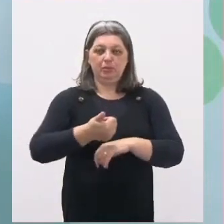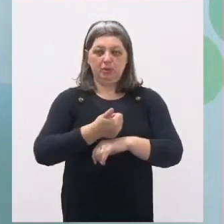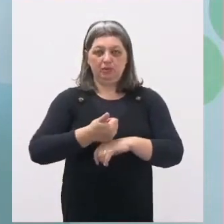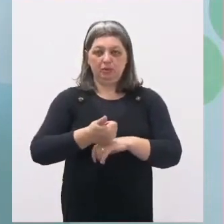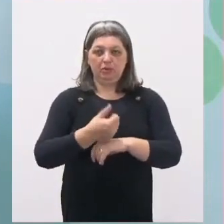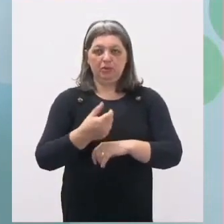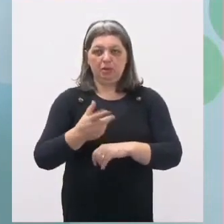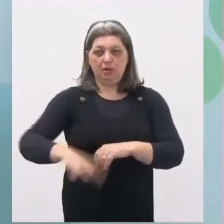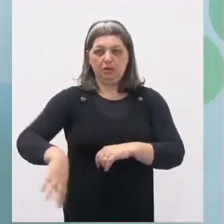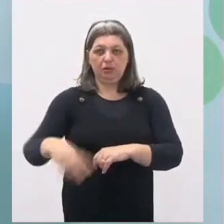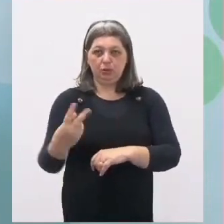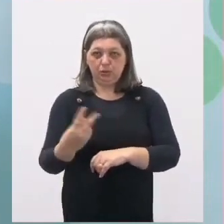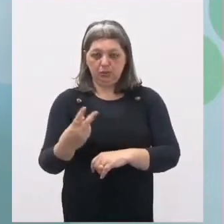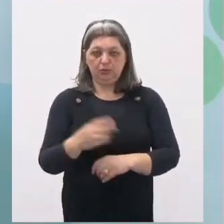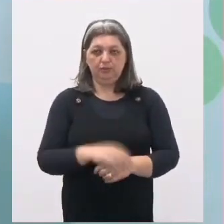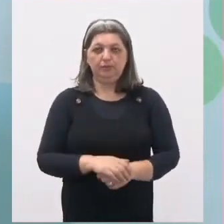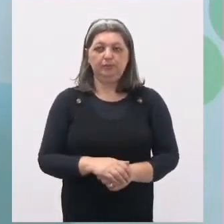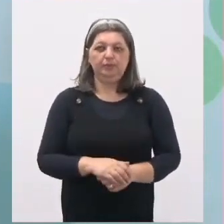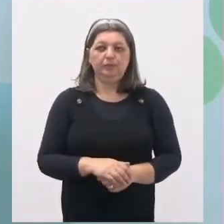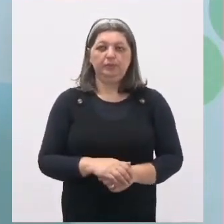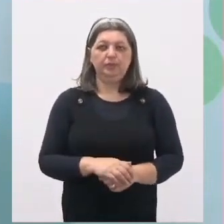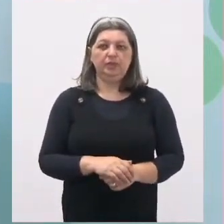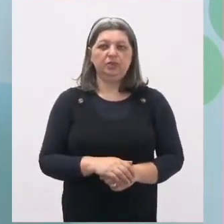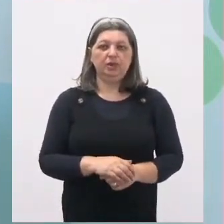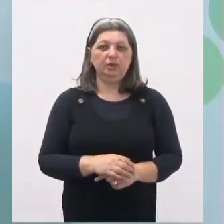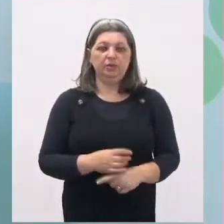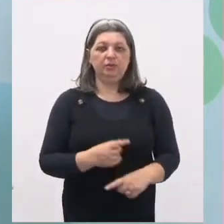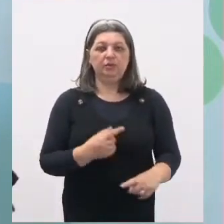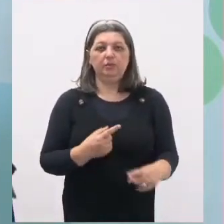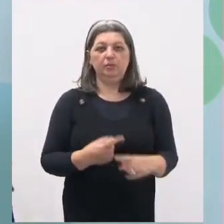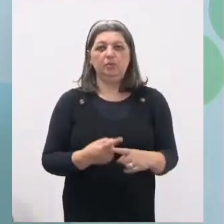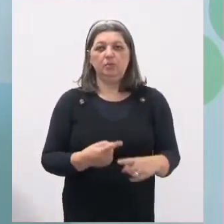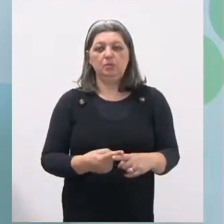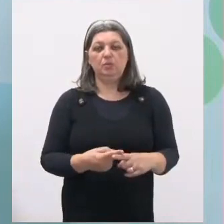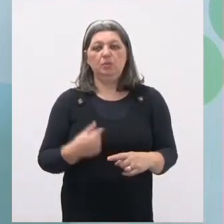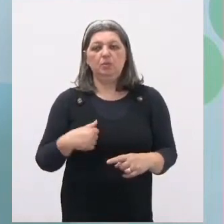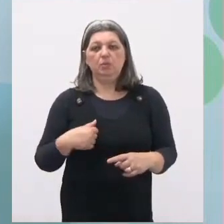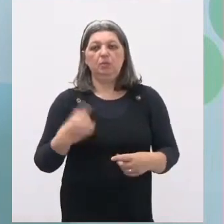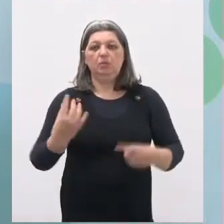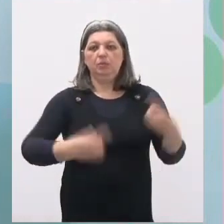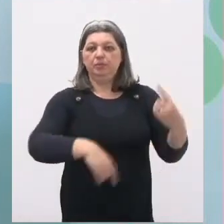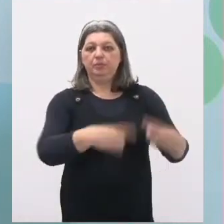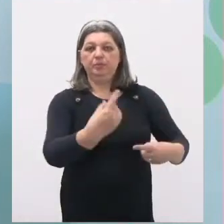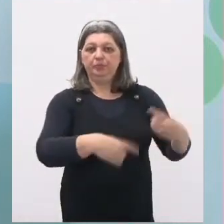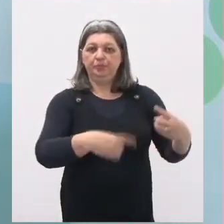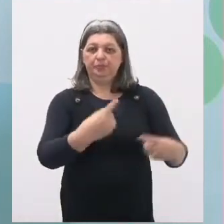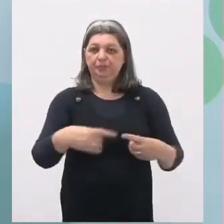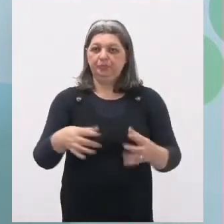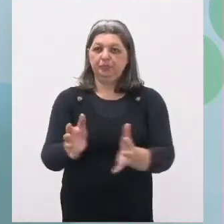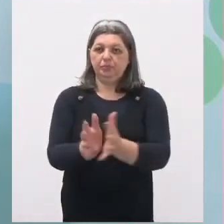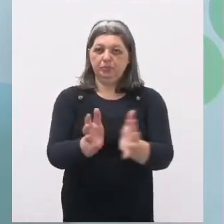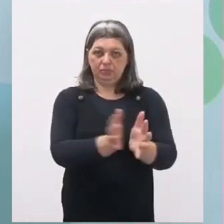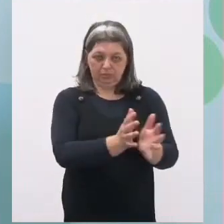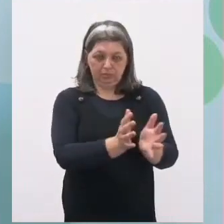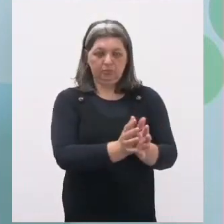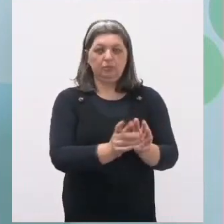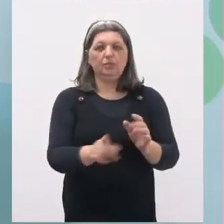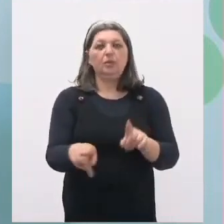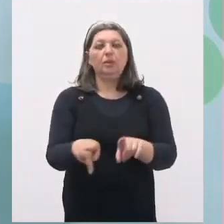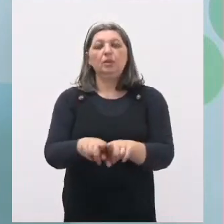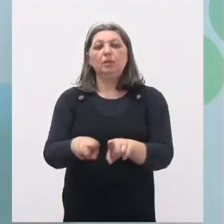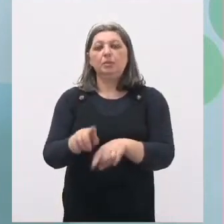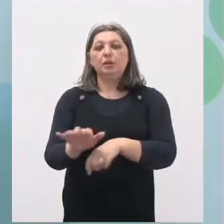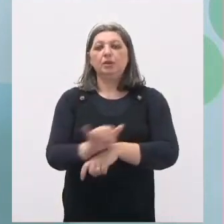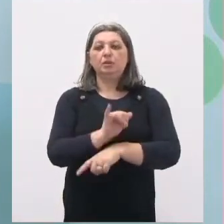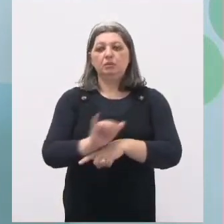contribuição, né? Nosso Bruno Leonardo, obrigado pela contribuição, a discussão entre pares e sobre as melhorias de estratégias